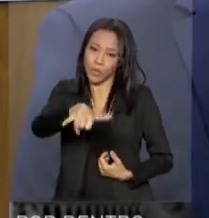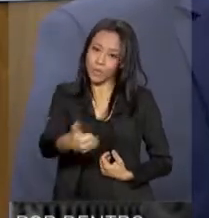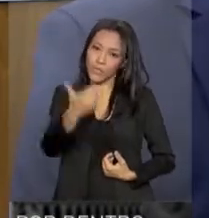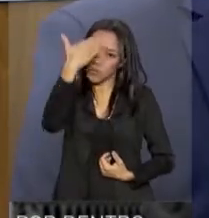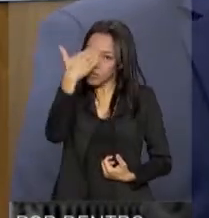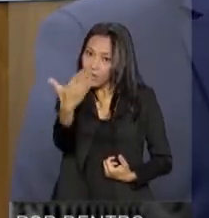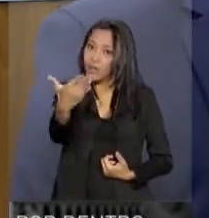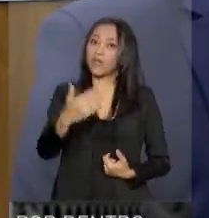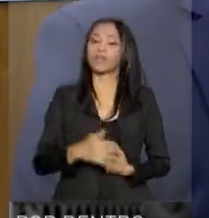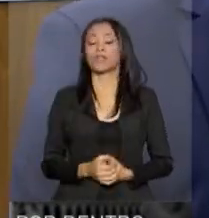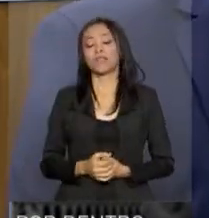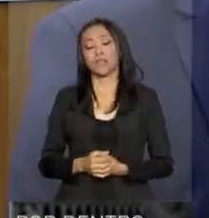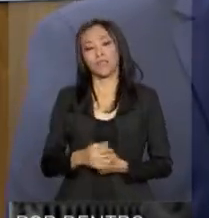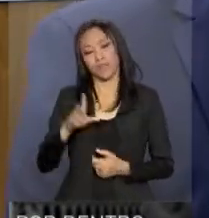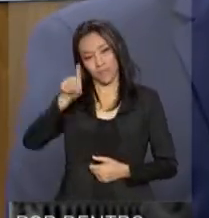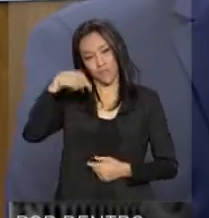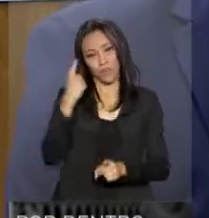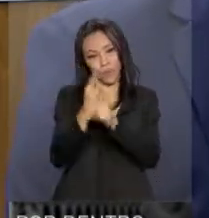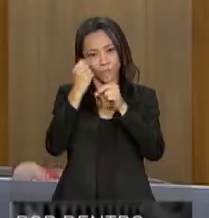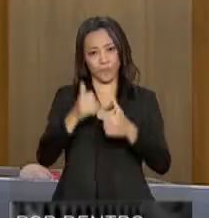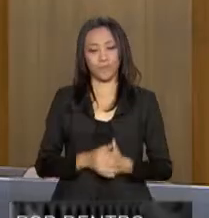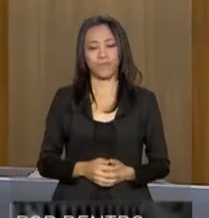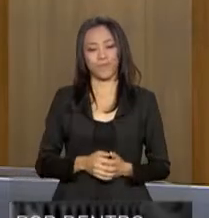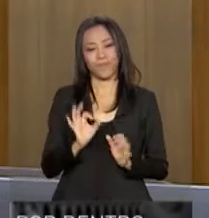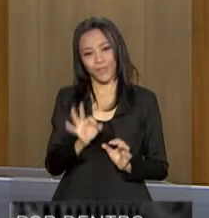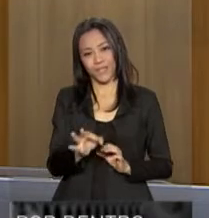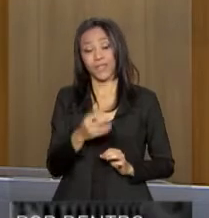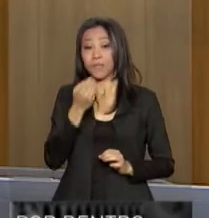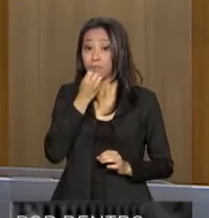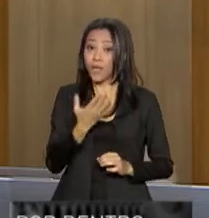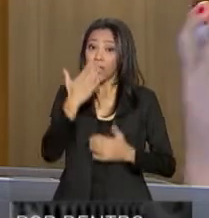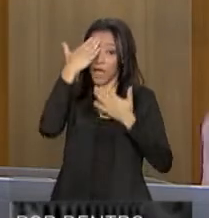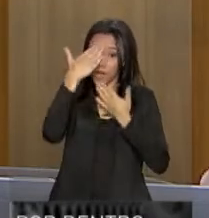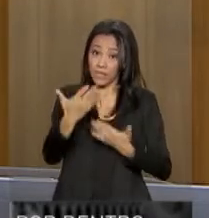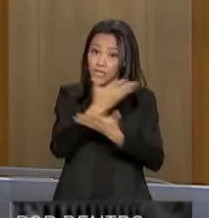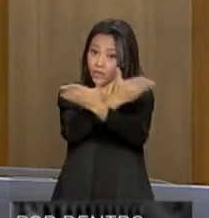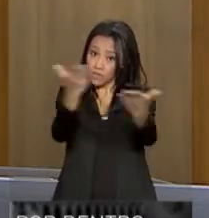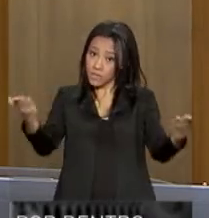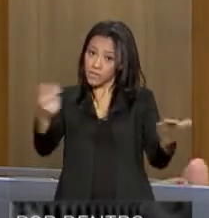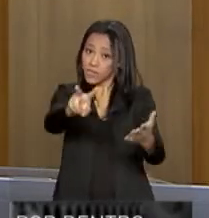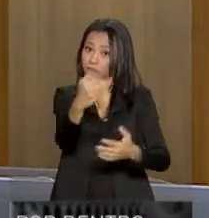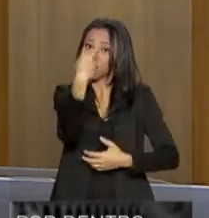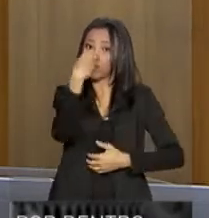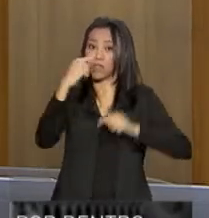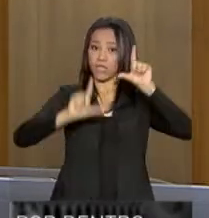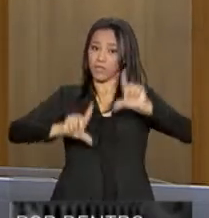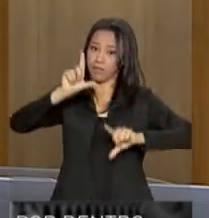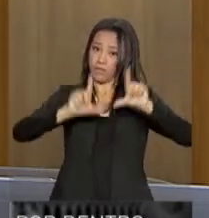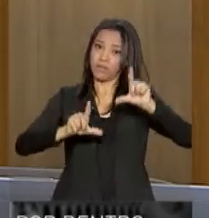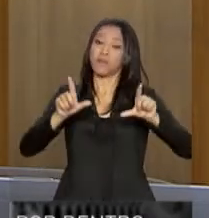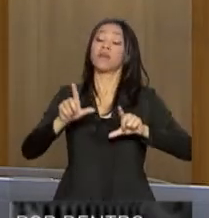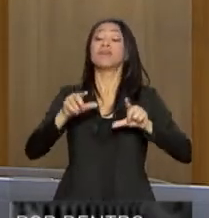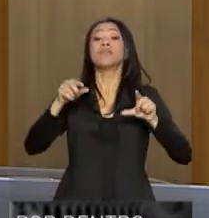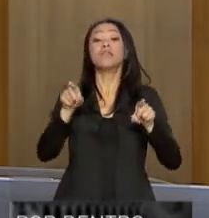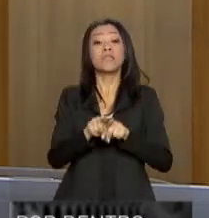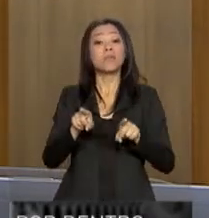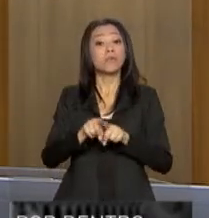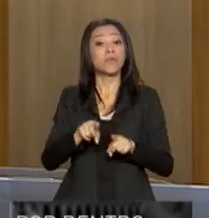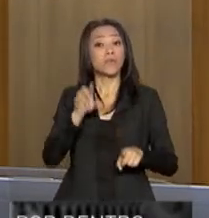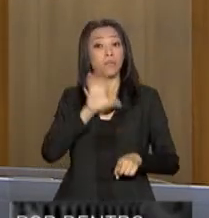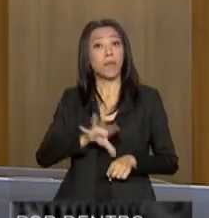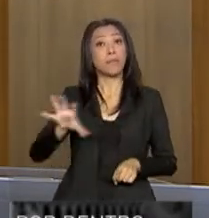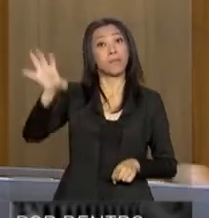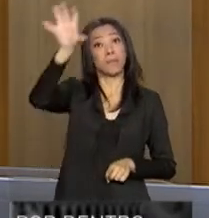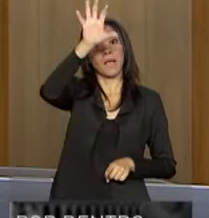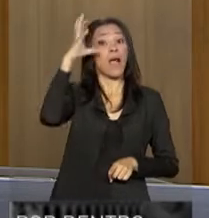obrigado e até a próxima com certeza bem eu agradeço também a todos que nos acompanharam pela tv nbr pela rede nacional de